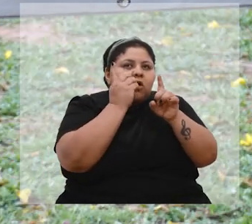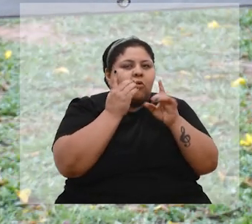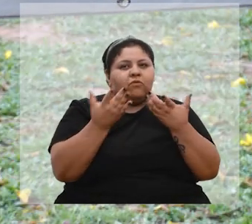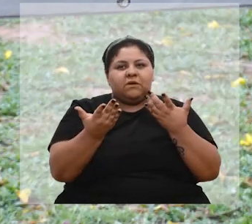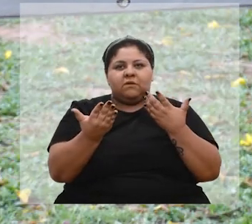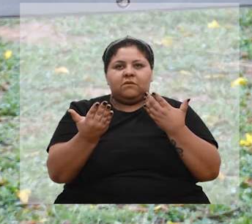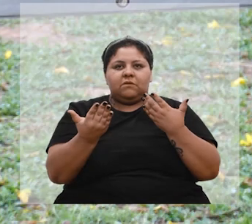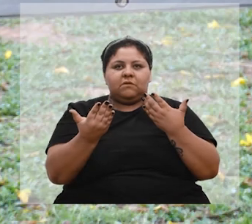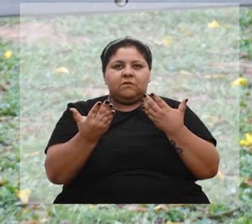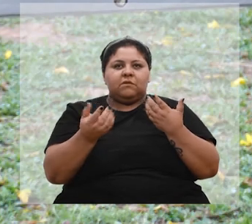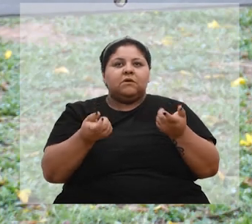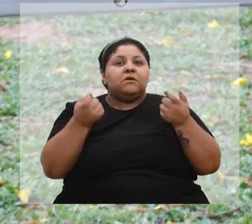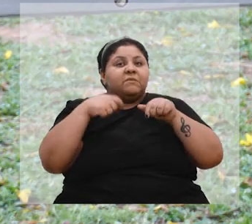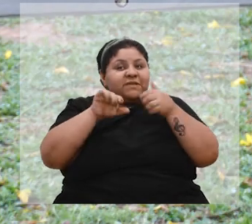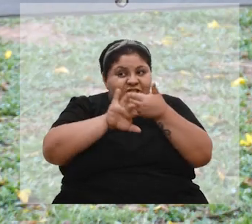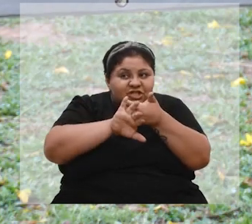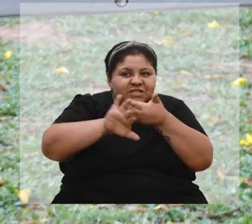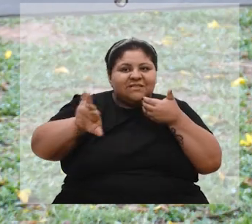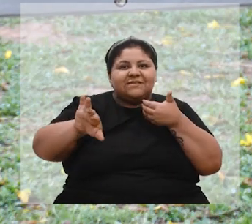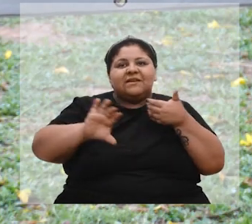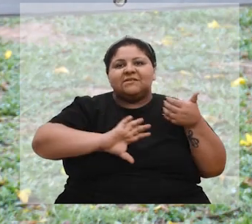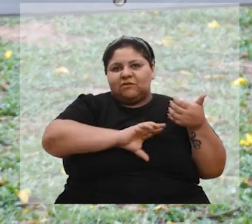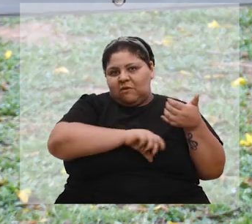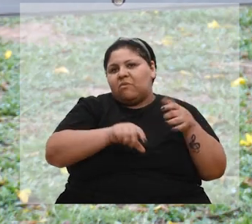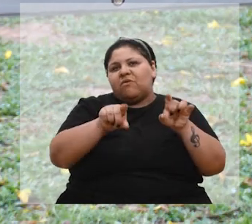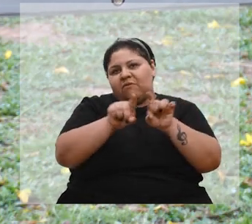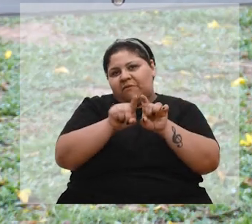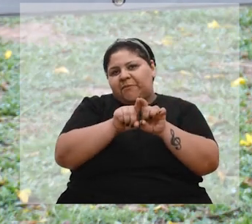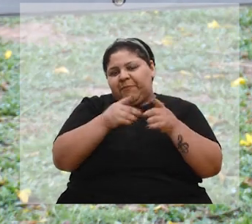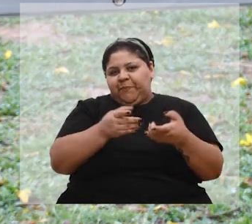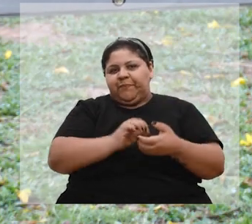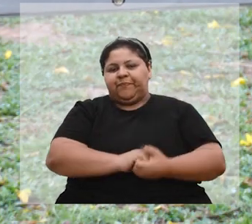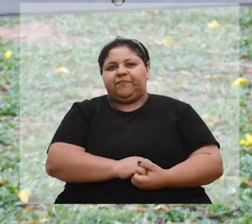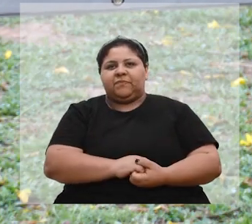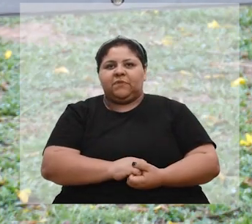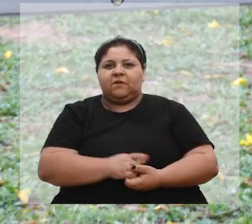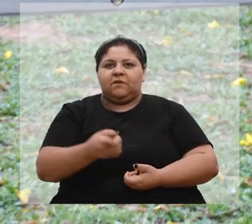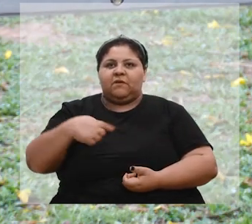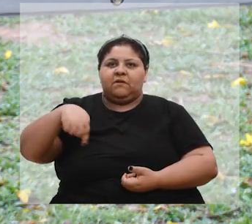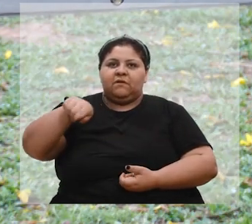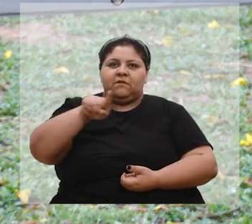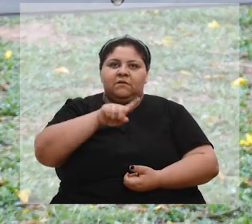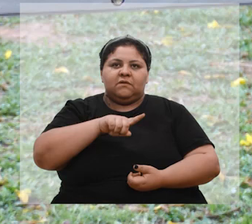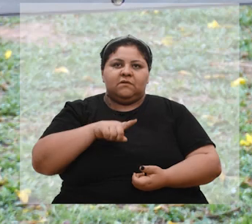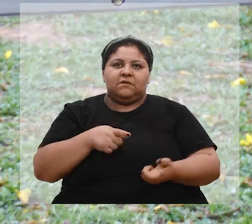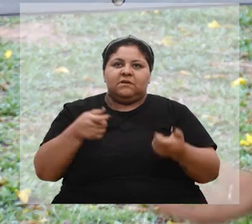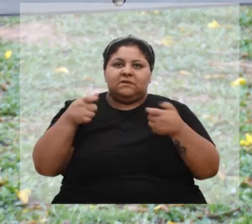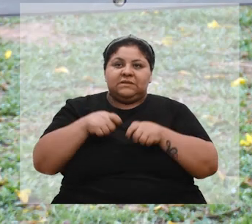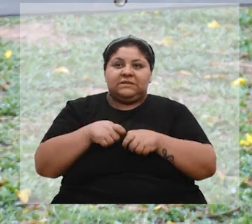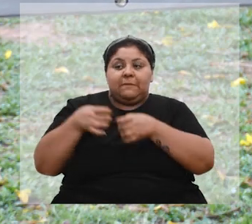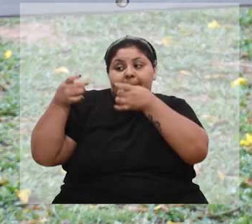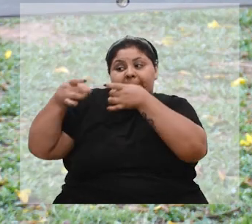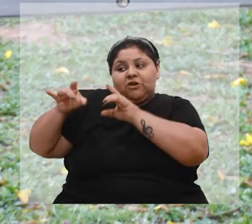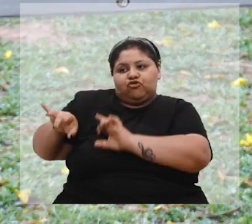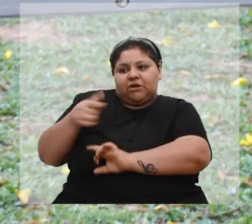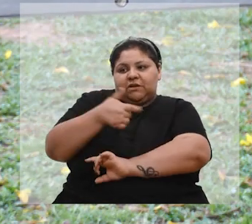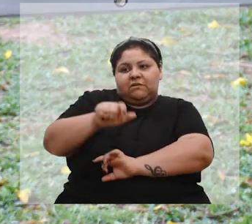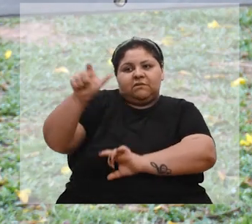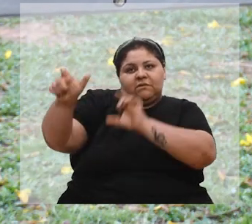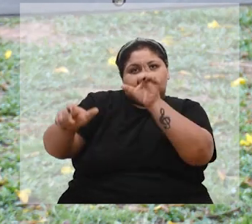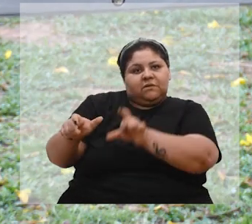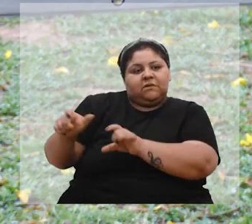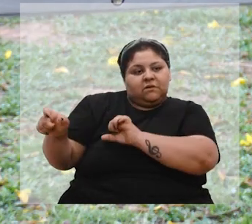Achar uma distância, porque a gente precisa de distância no amor. Achar uma distância em que a gente não se sinta invadido pelo